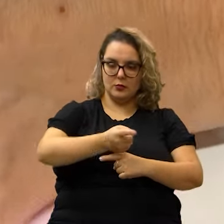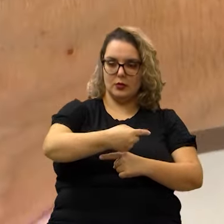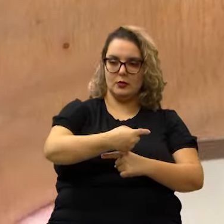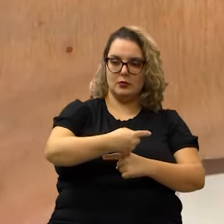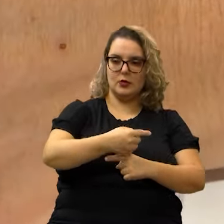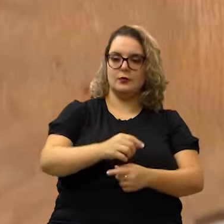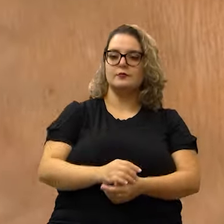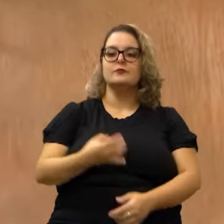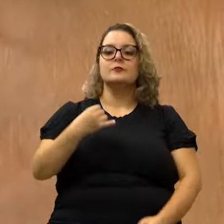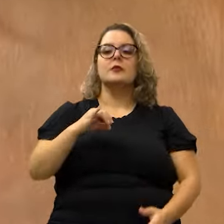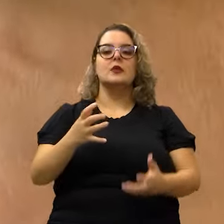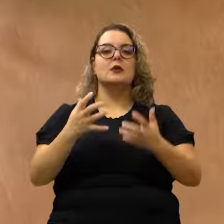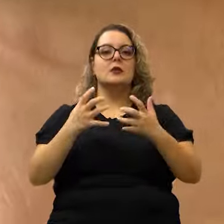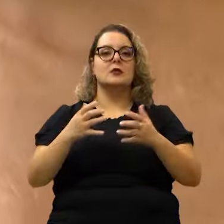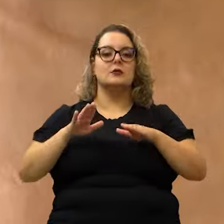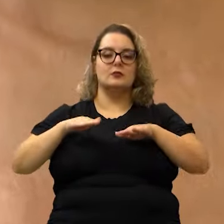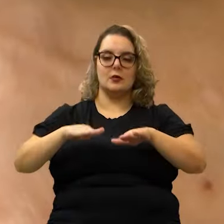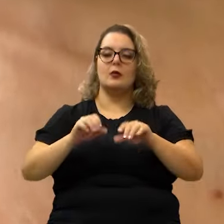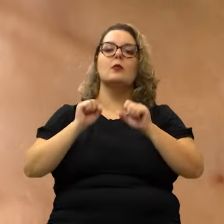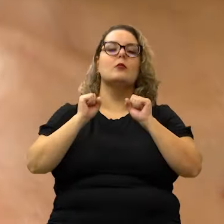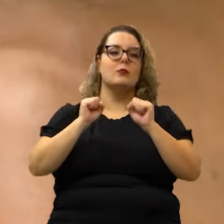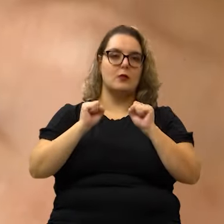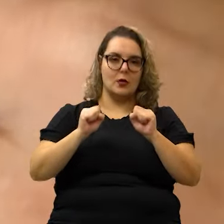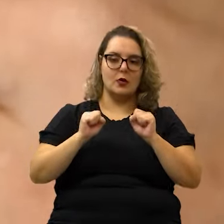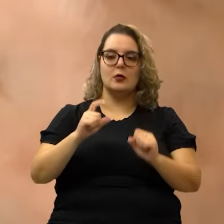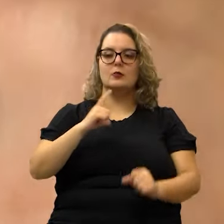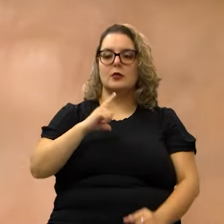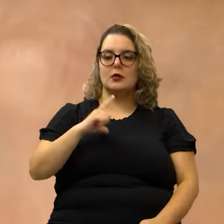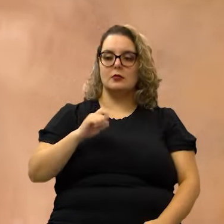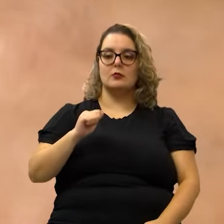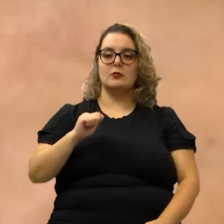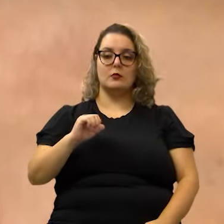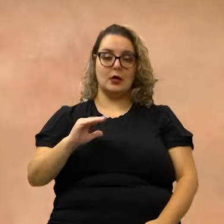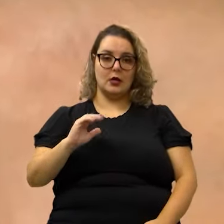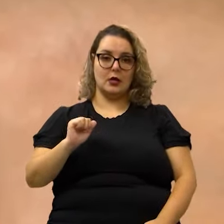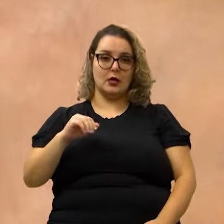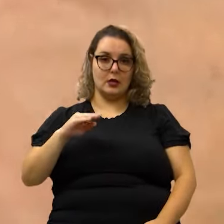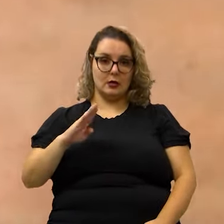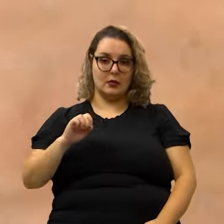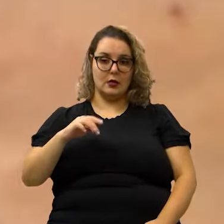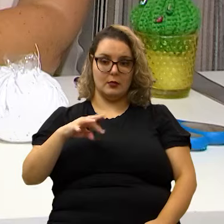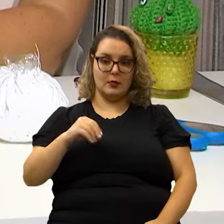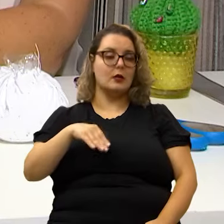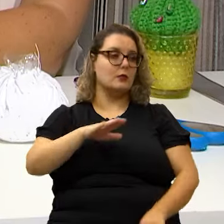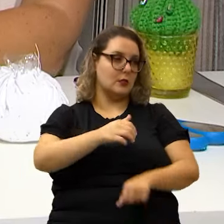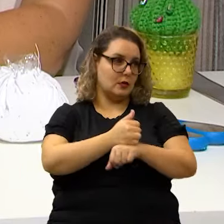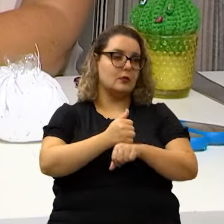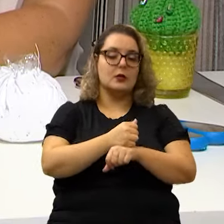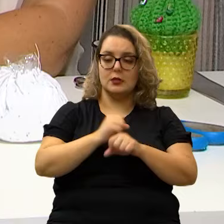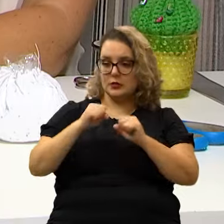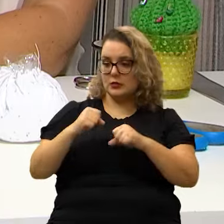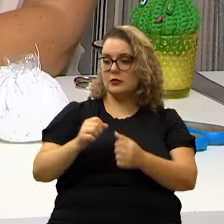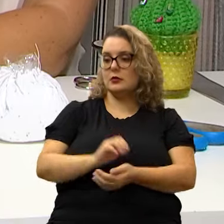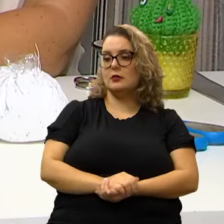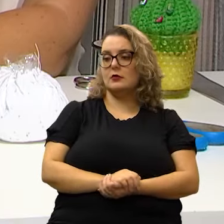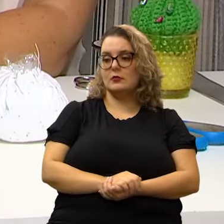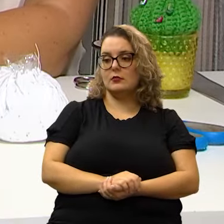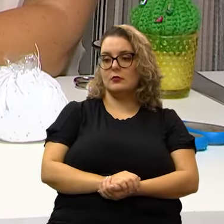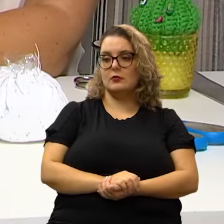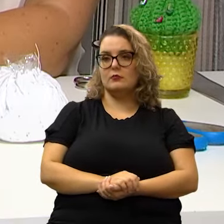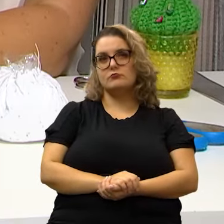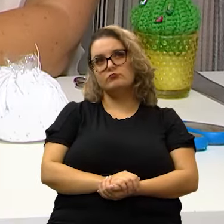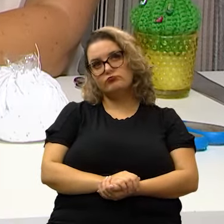ponto. Se eu quiser também passar na máquina, posso passar, né, para ter um acabamento mais profissional. No final aqui ele vai